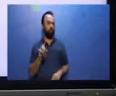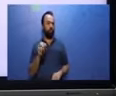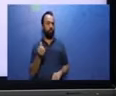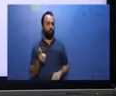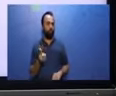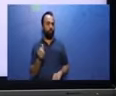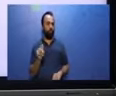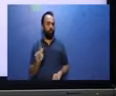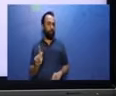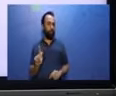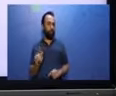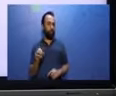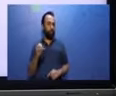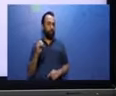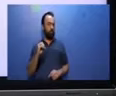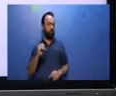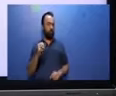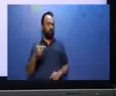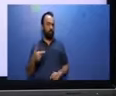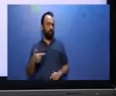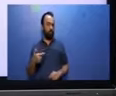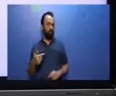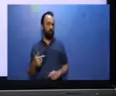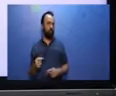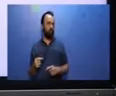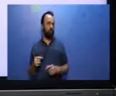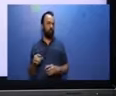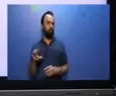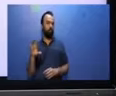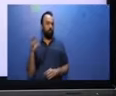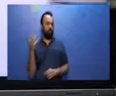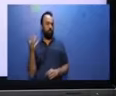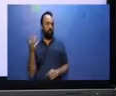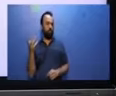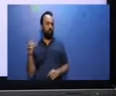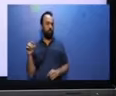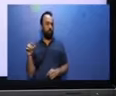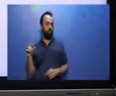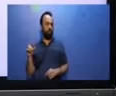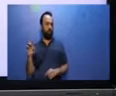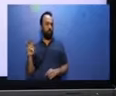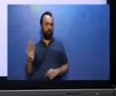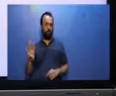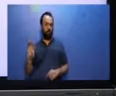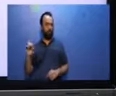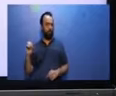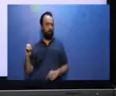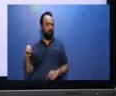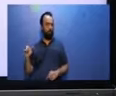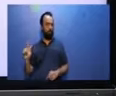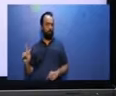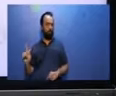de 40 gramas que resulta exatamente na soma os reagentes